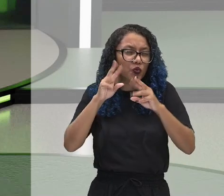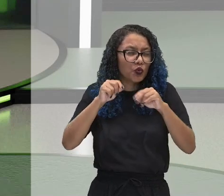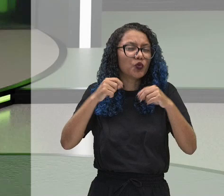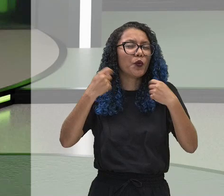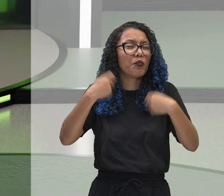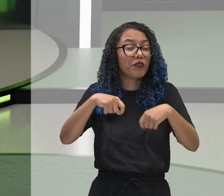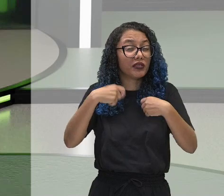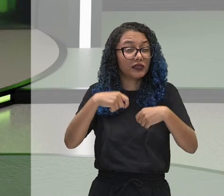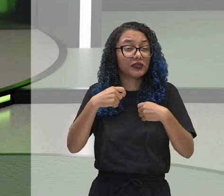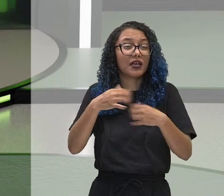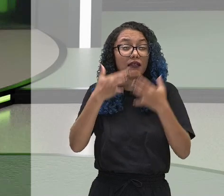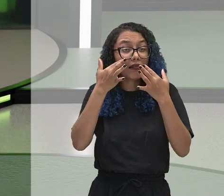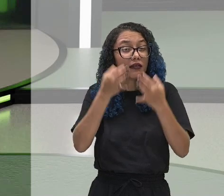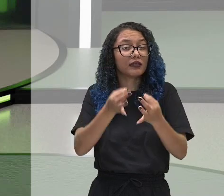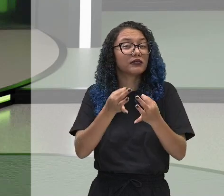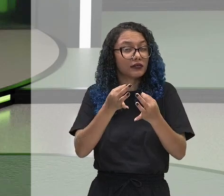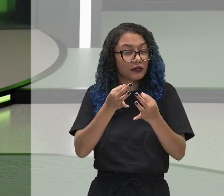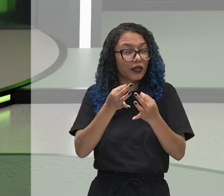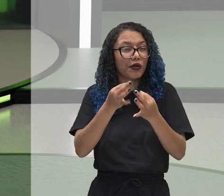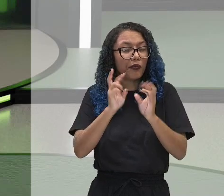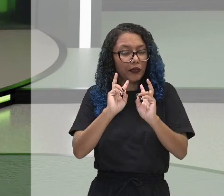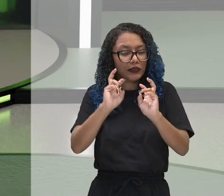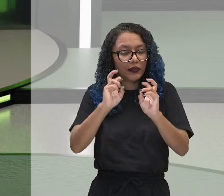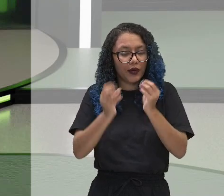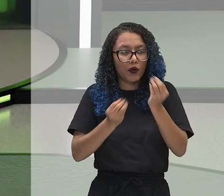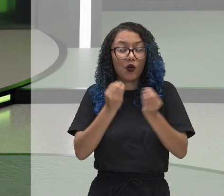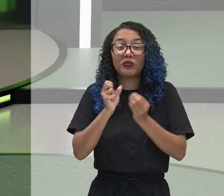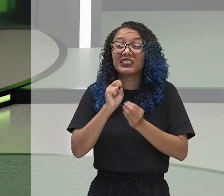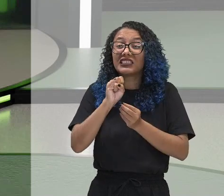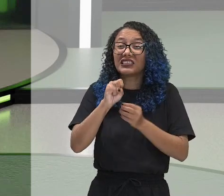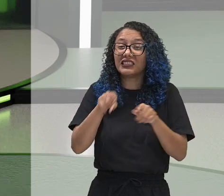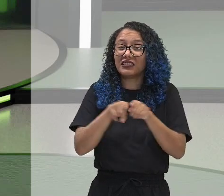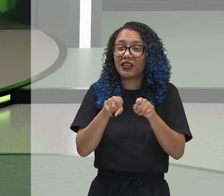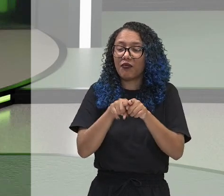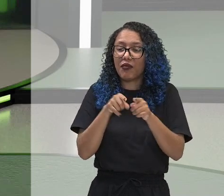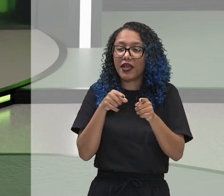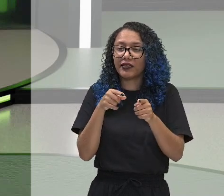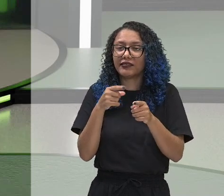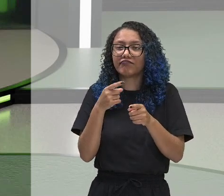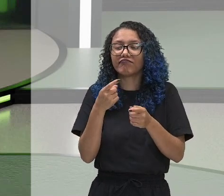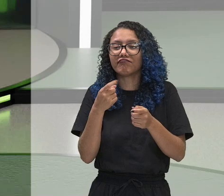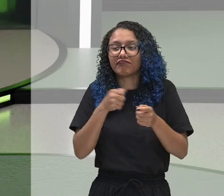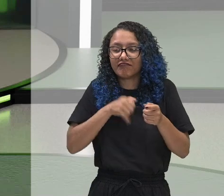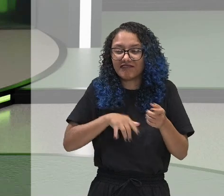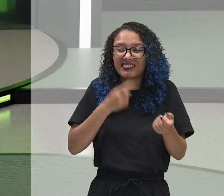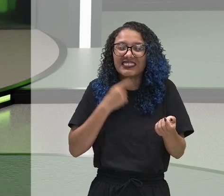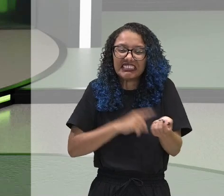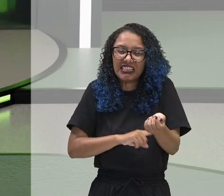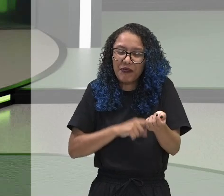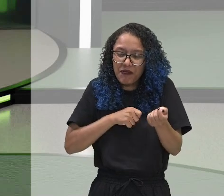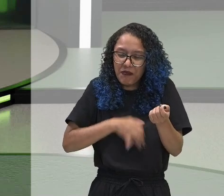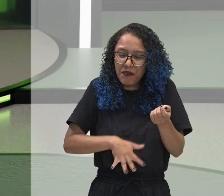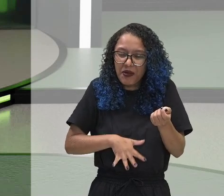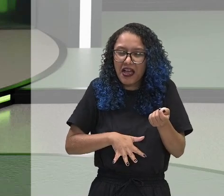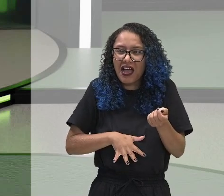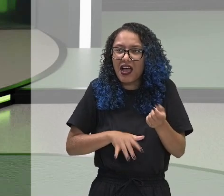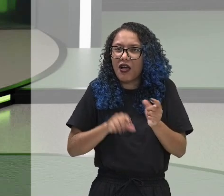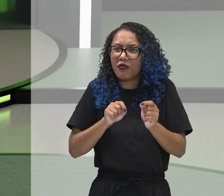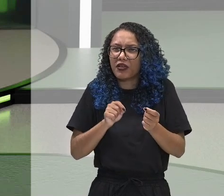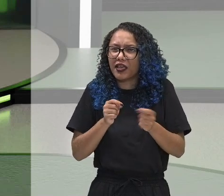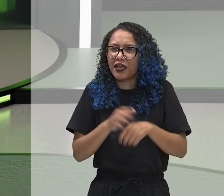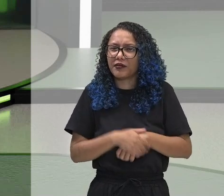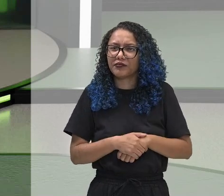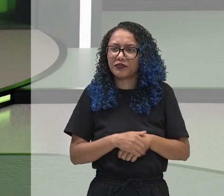Ou seja, sangramento fora desse período também é um sinal de que alguma coisa não está certa ali